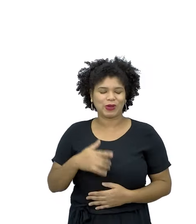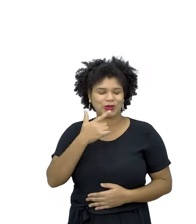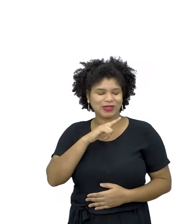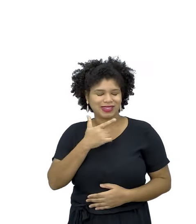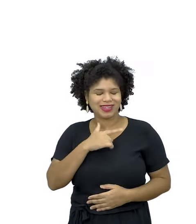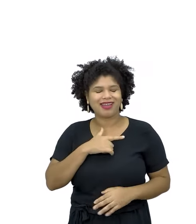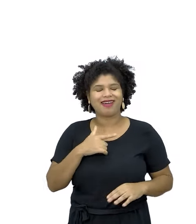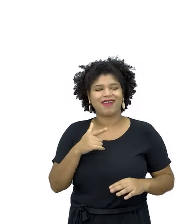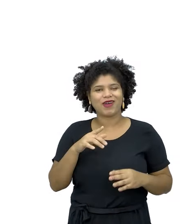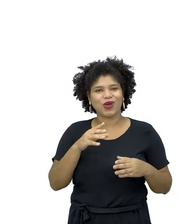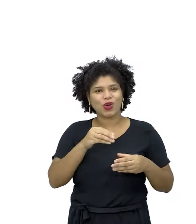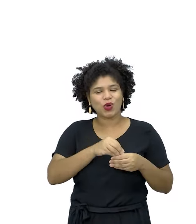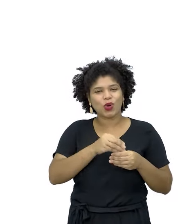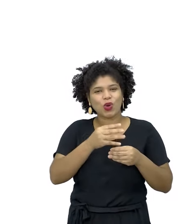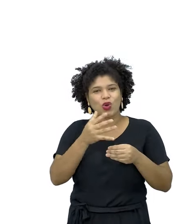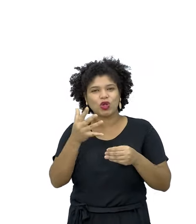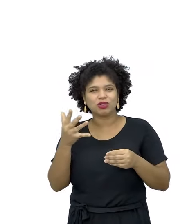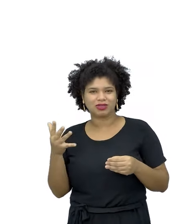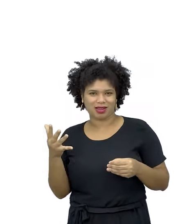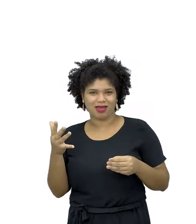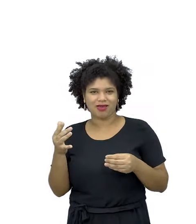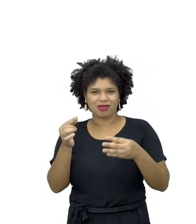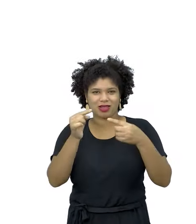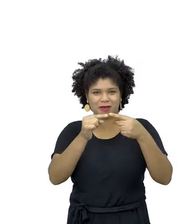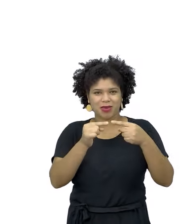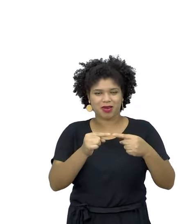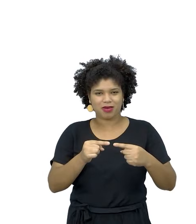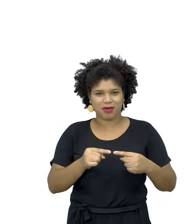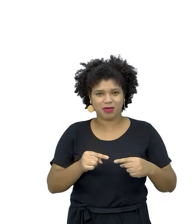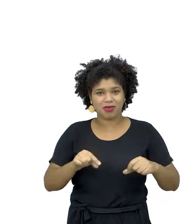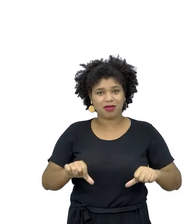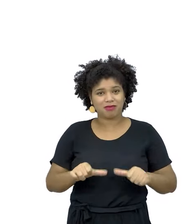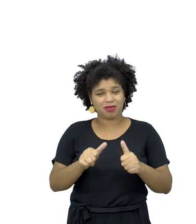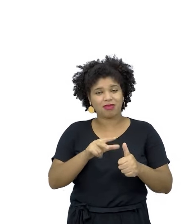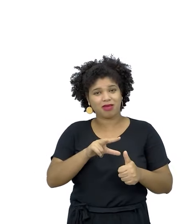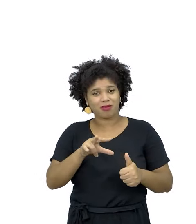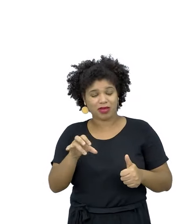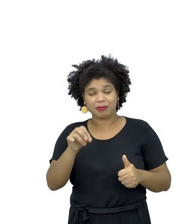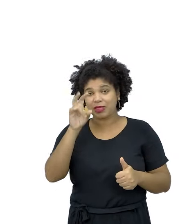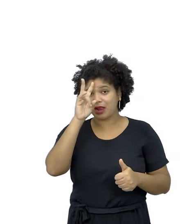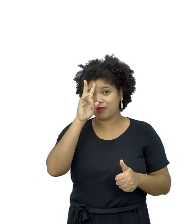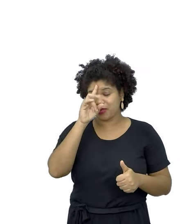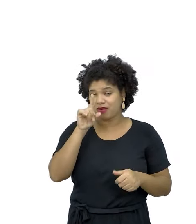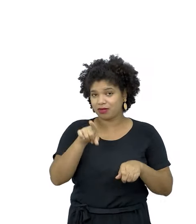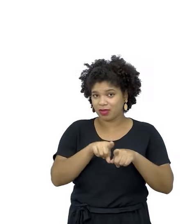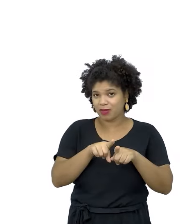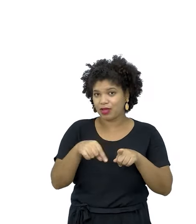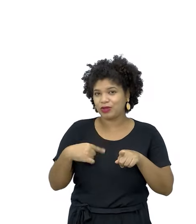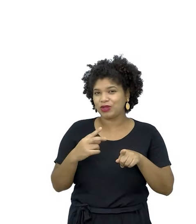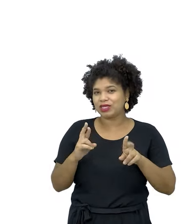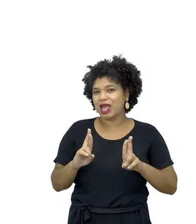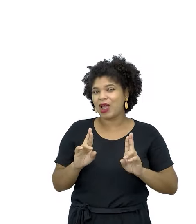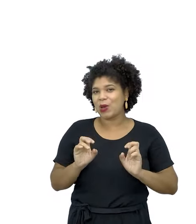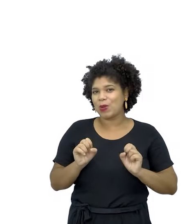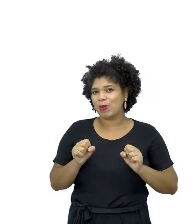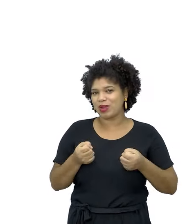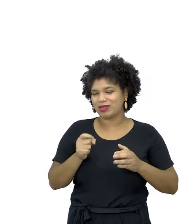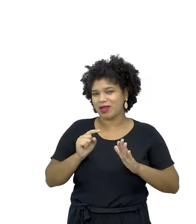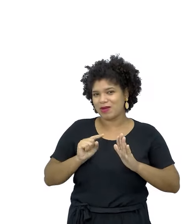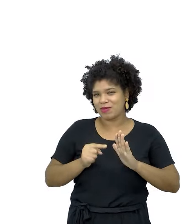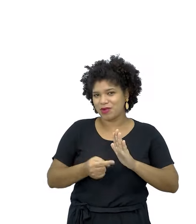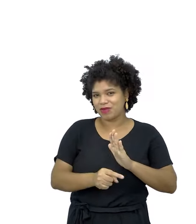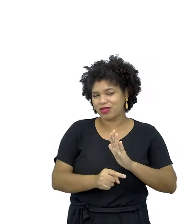esse conteúdo. Nós fazemos a formalização desse conteúdo. Lembrando que nesse processo, como a gente trabalha com recuperação e aprofundamento, o